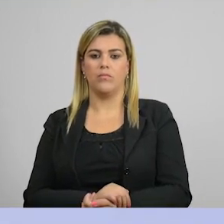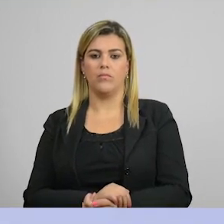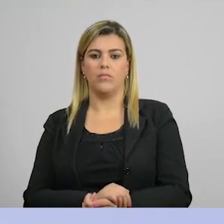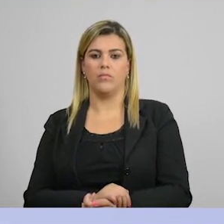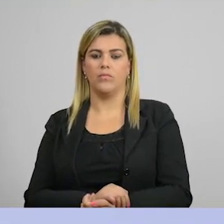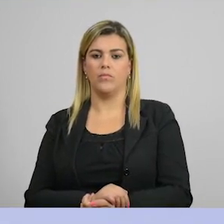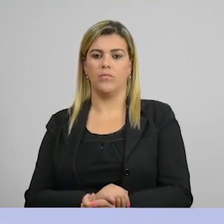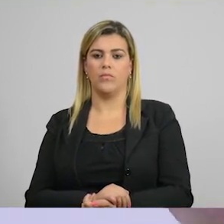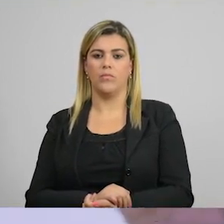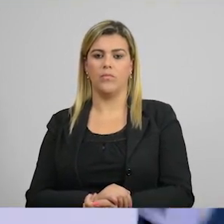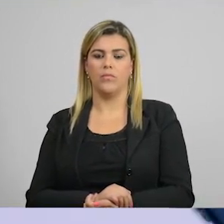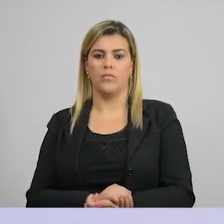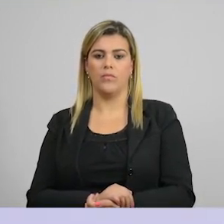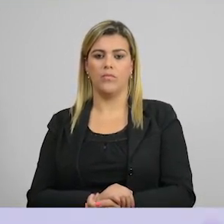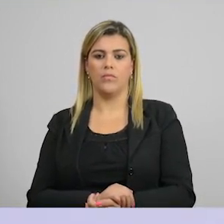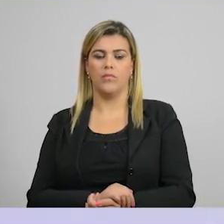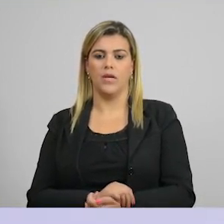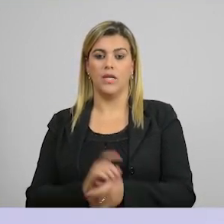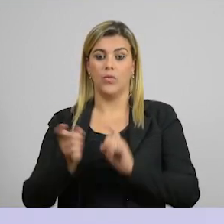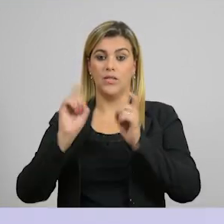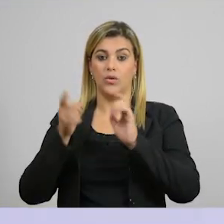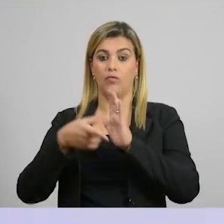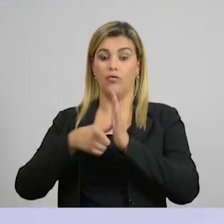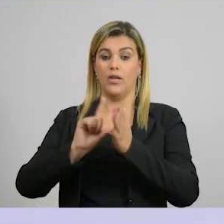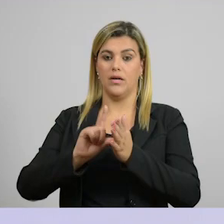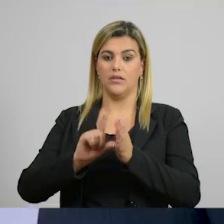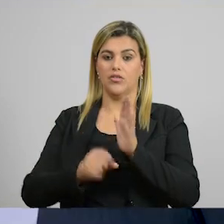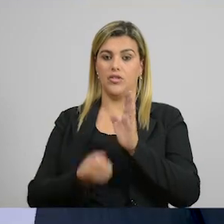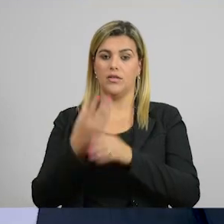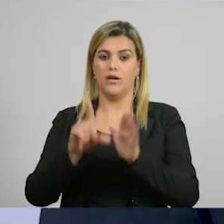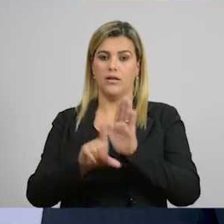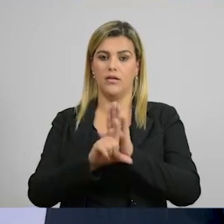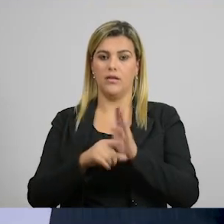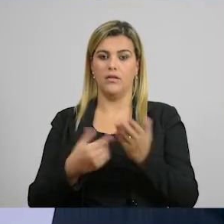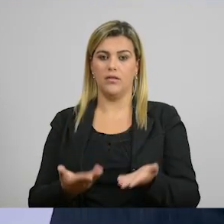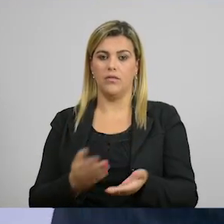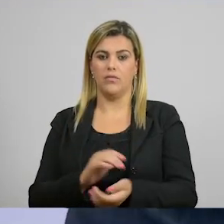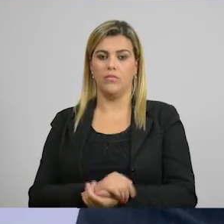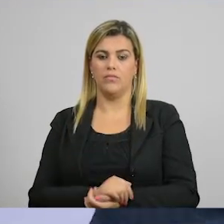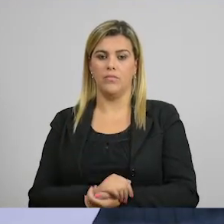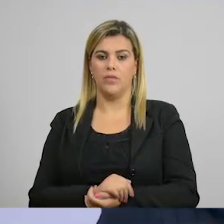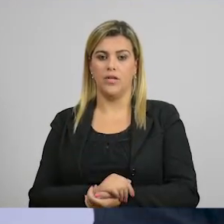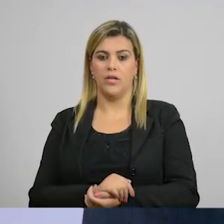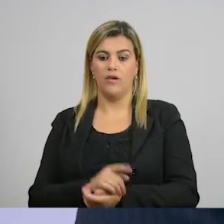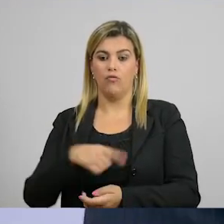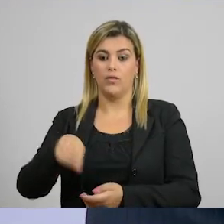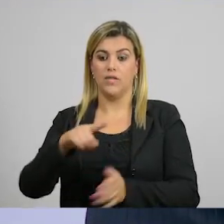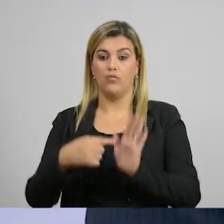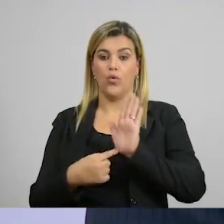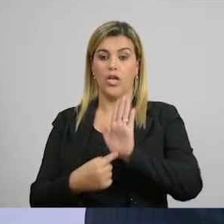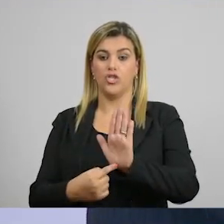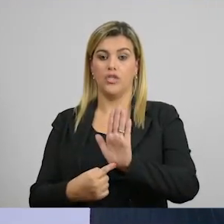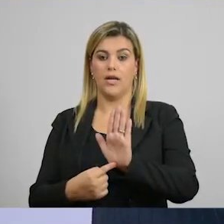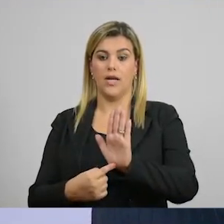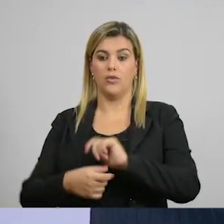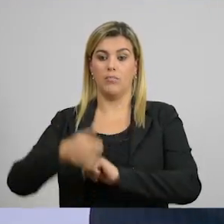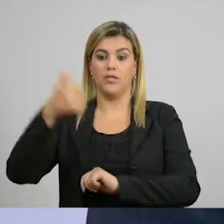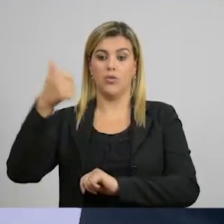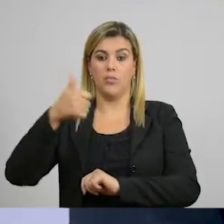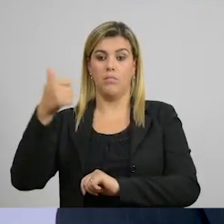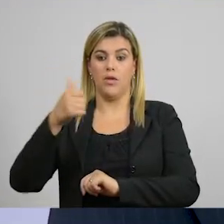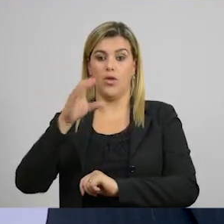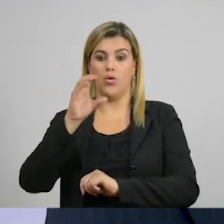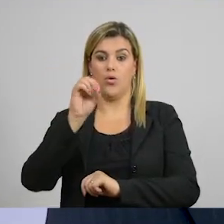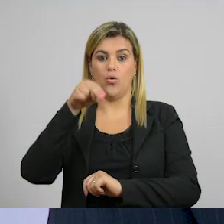ele deve ser... Essa reunião foi antes, né? Foi. Aí ele disse, vocês foram indicados para assumir o conselho, o